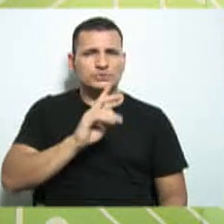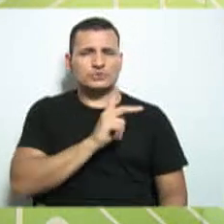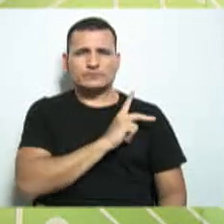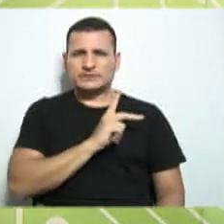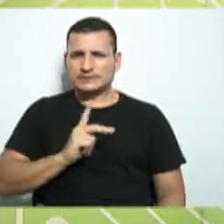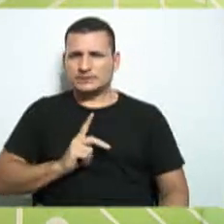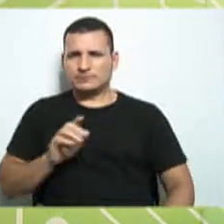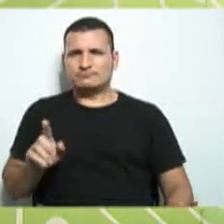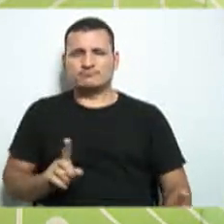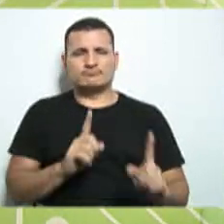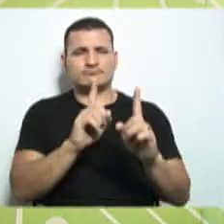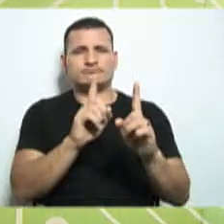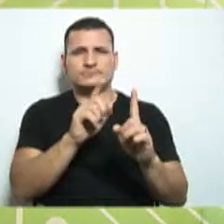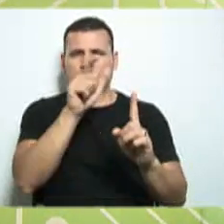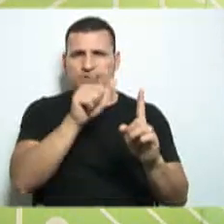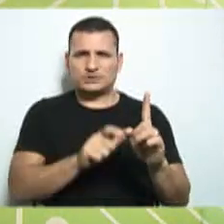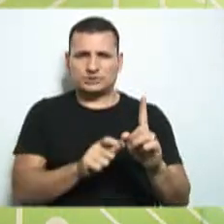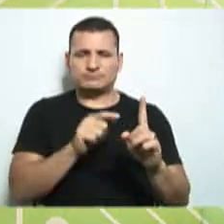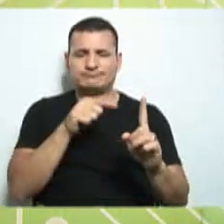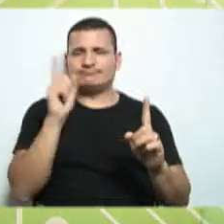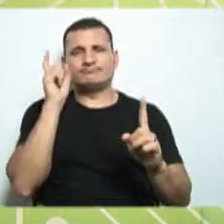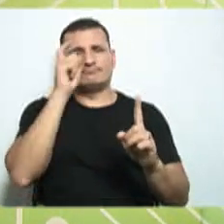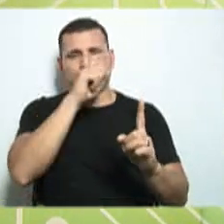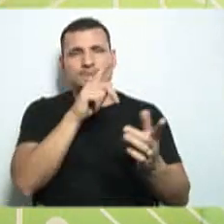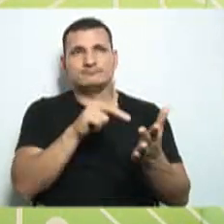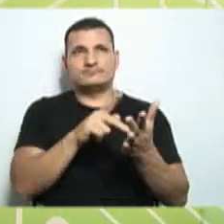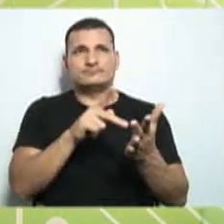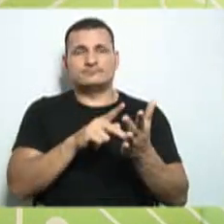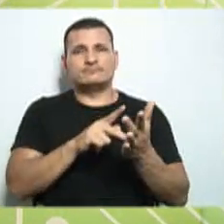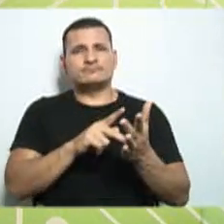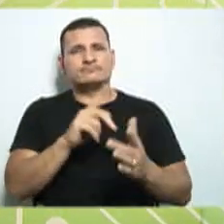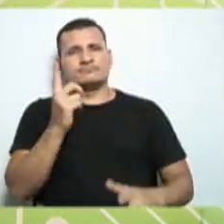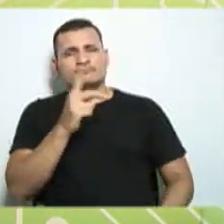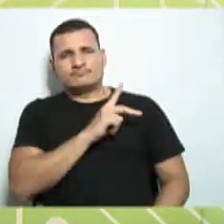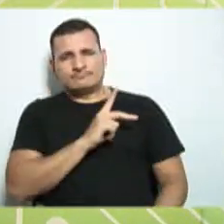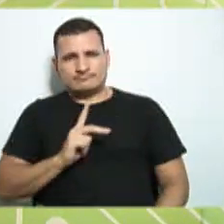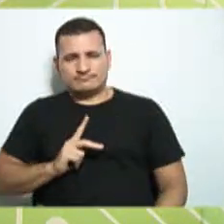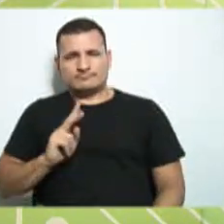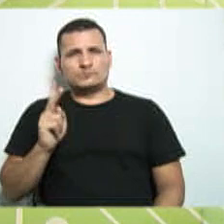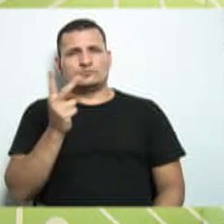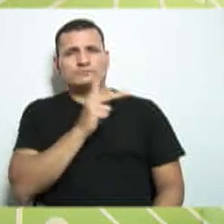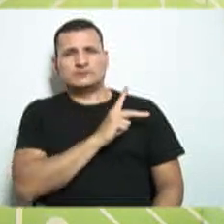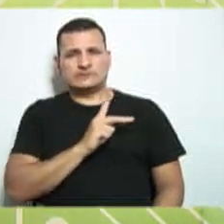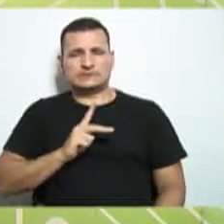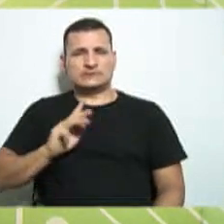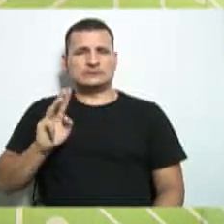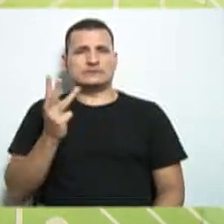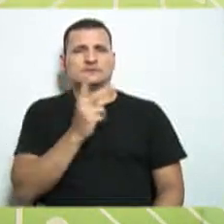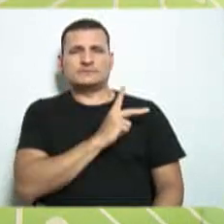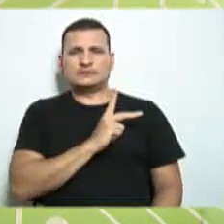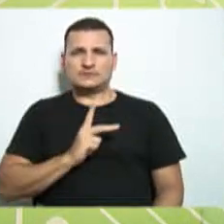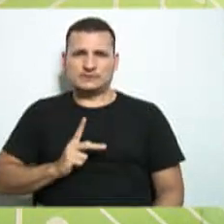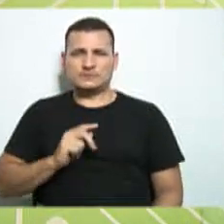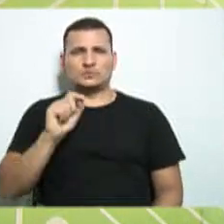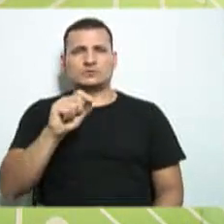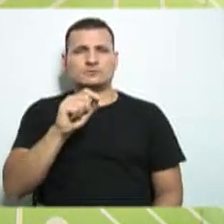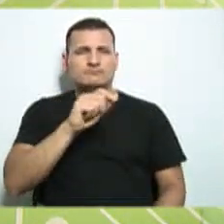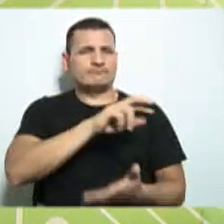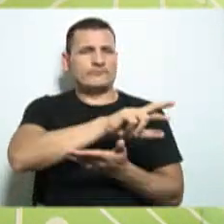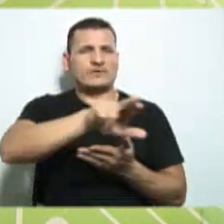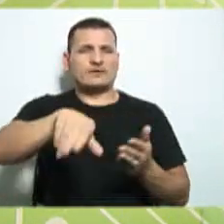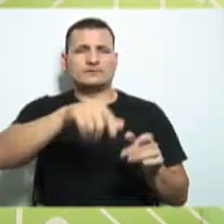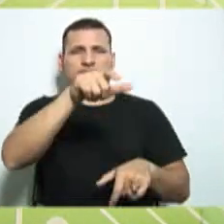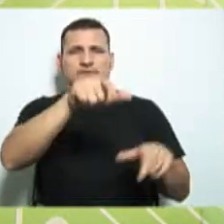com o cliente, seria um pouco difícil, né? Um presidente, dois presidentes, três presidentes dando para milhares de clientes. Fica um